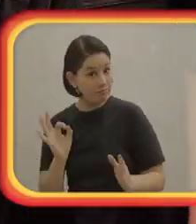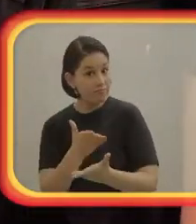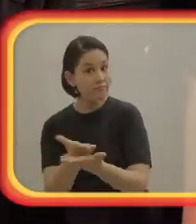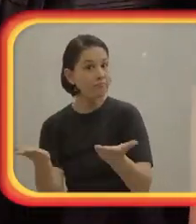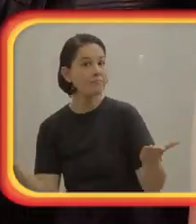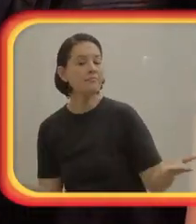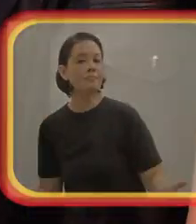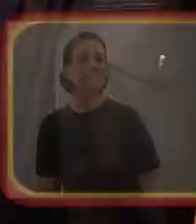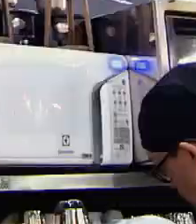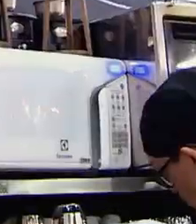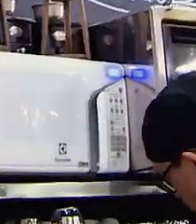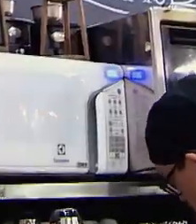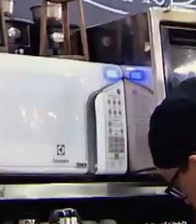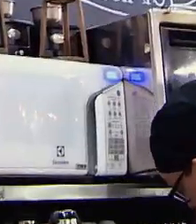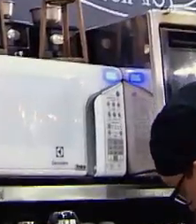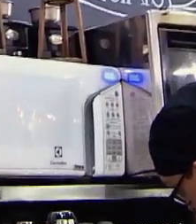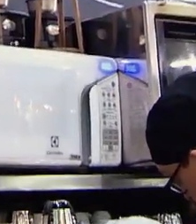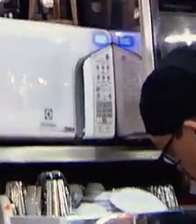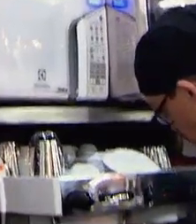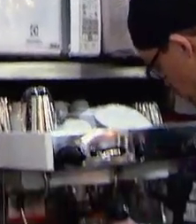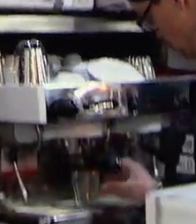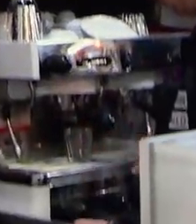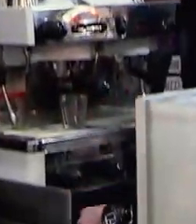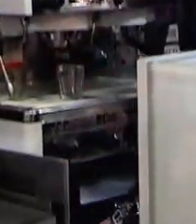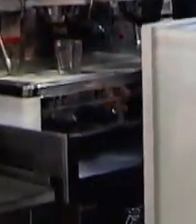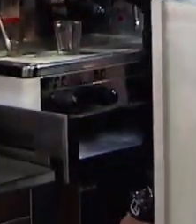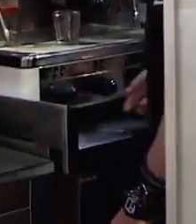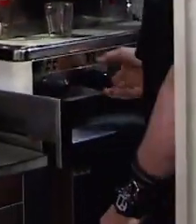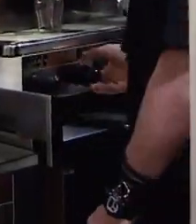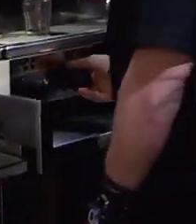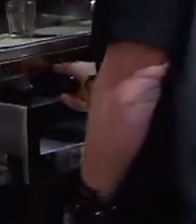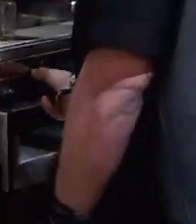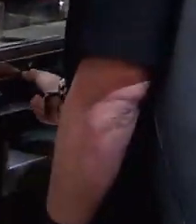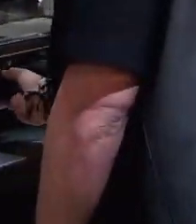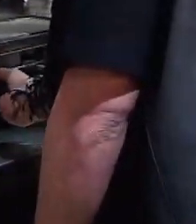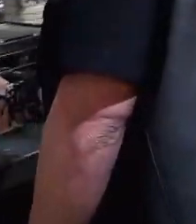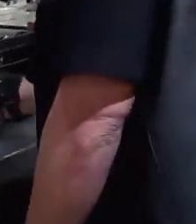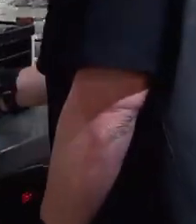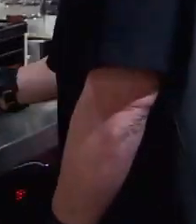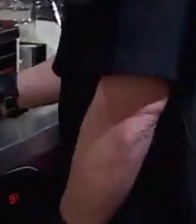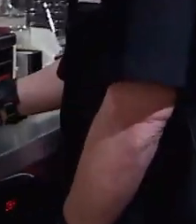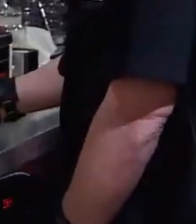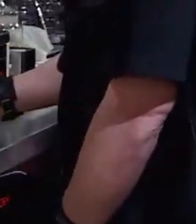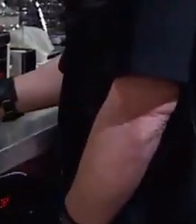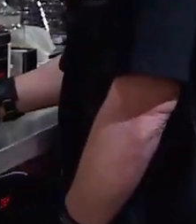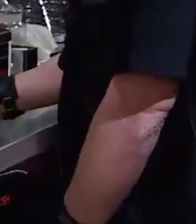a referência, gente. Atrás do balcão, um homem opera a máquina de café expresso.